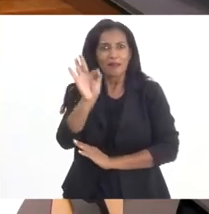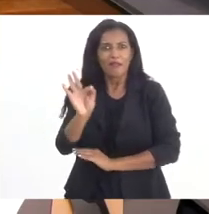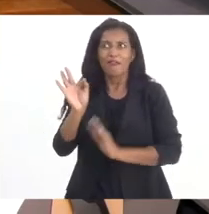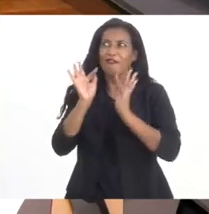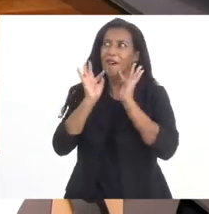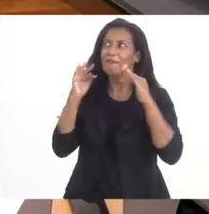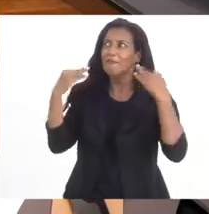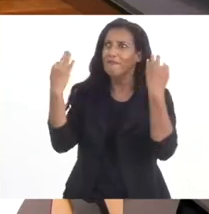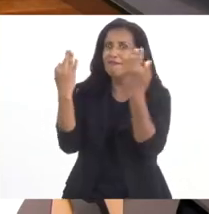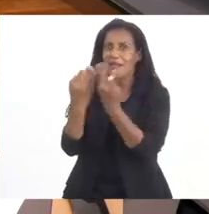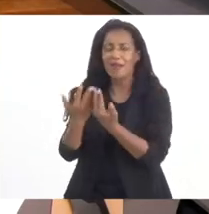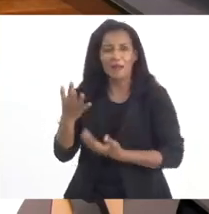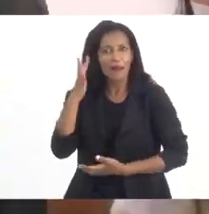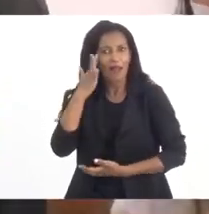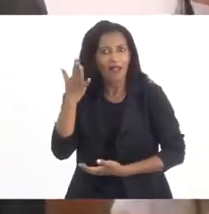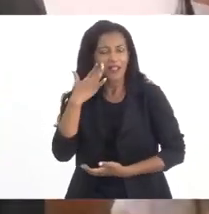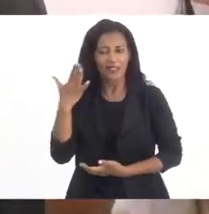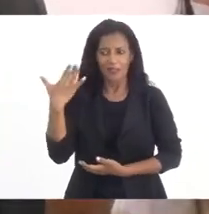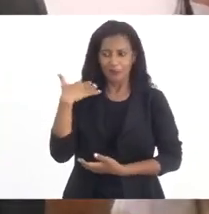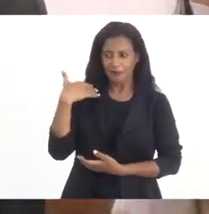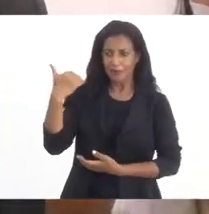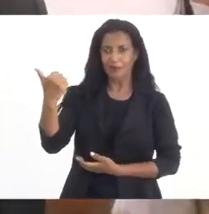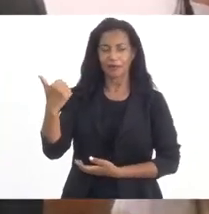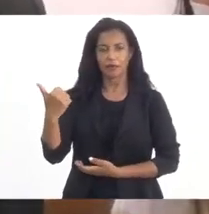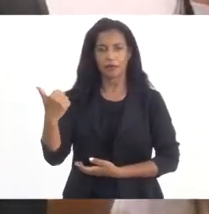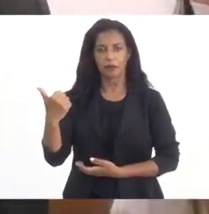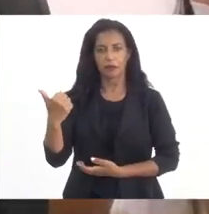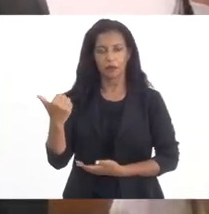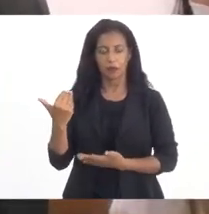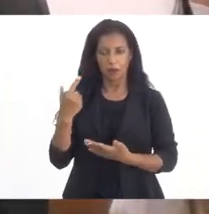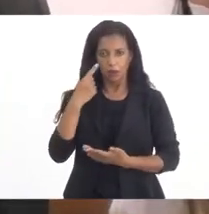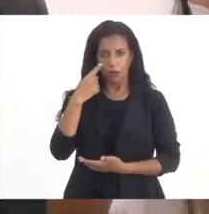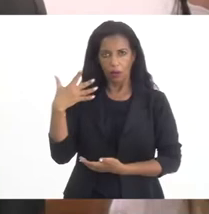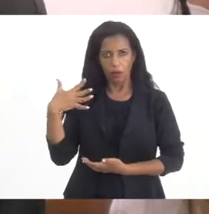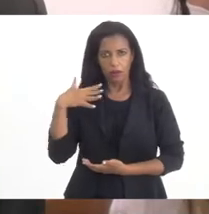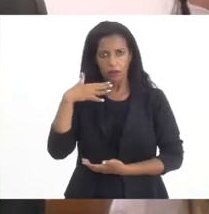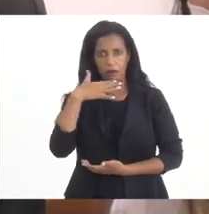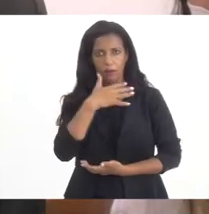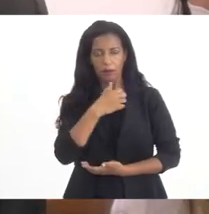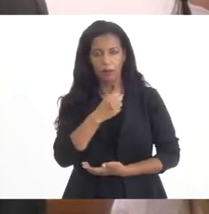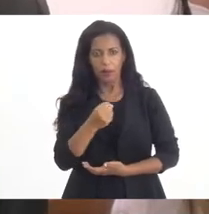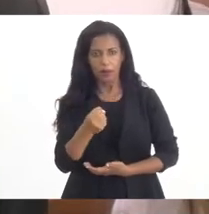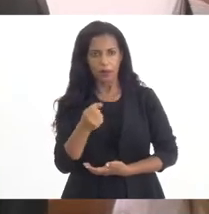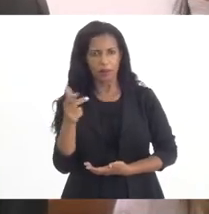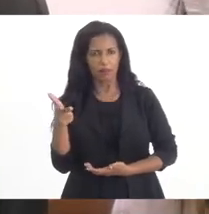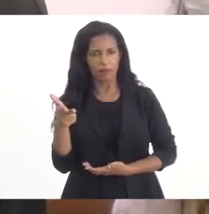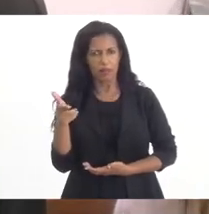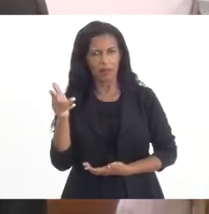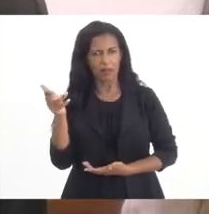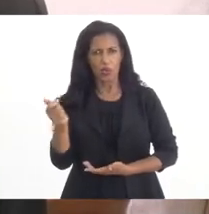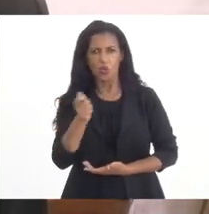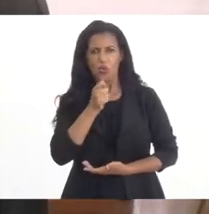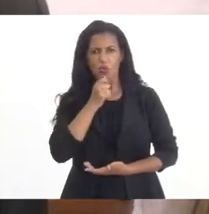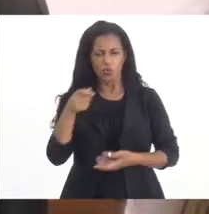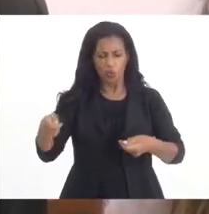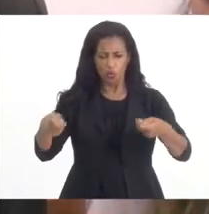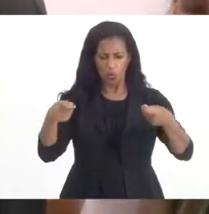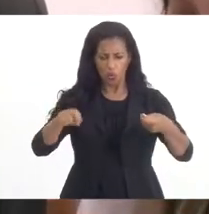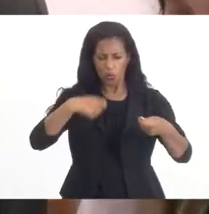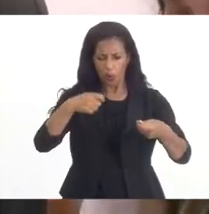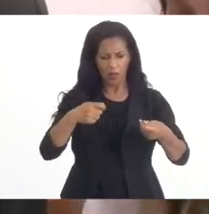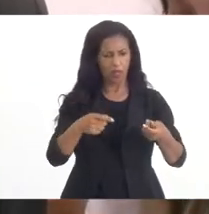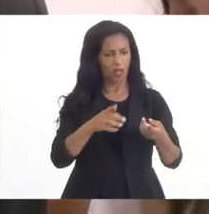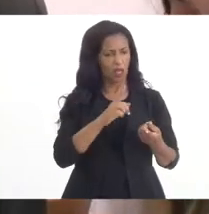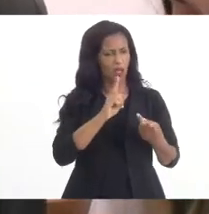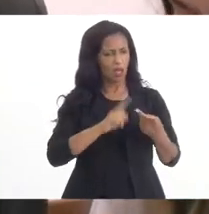né? E quando eu percebi, na verdade, era uma pseudo-faculdade, universidade, na verdade, porque a gente não tinha bandejão, não tinha